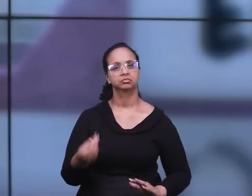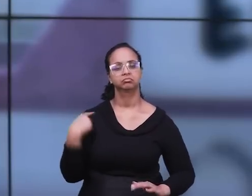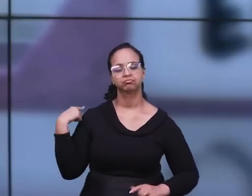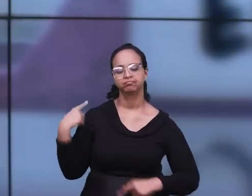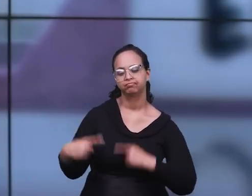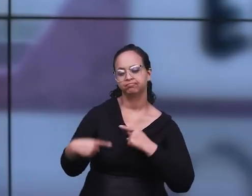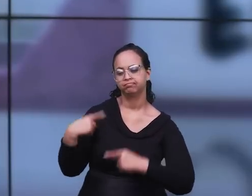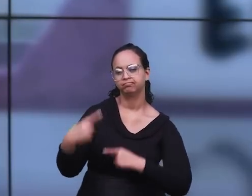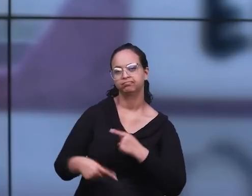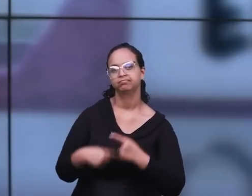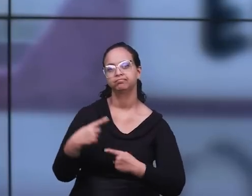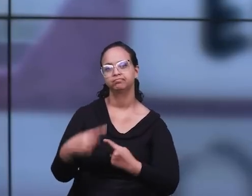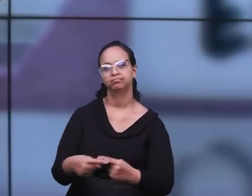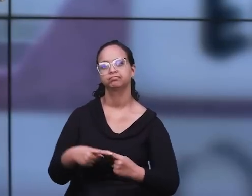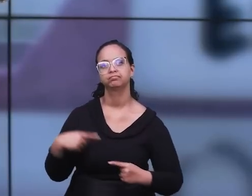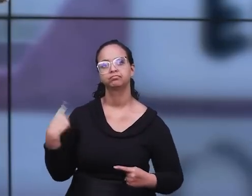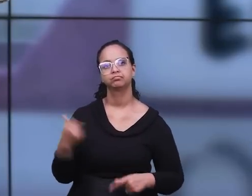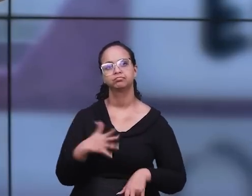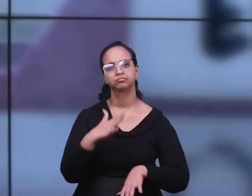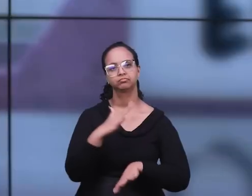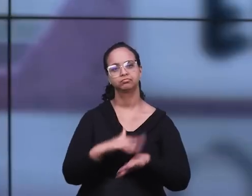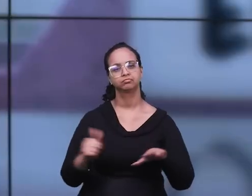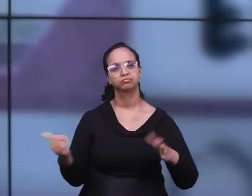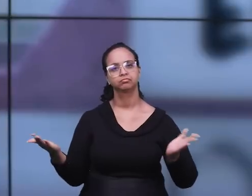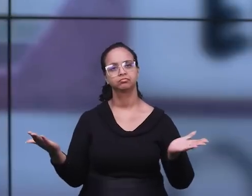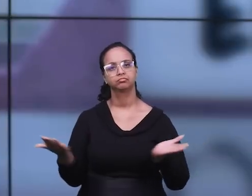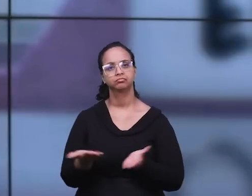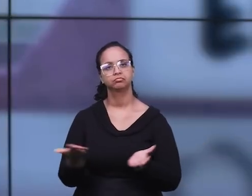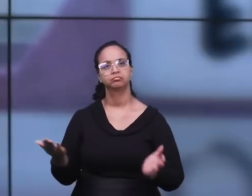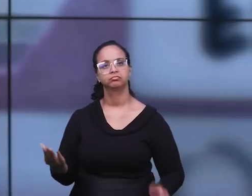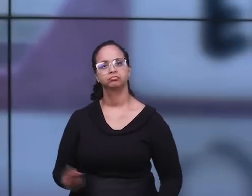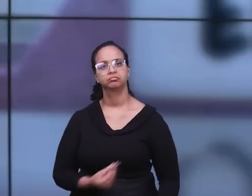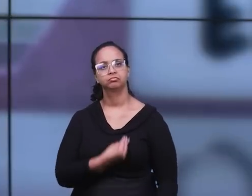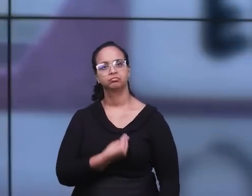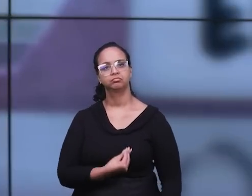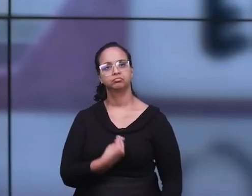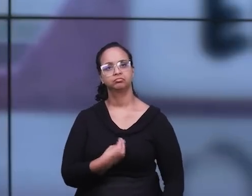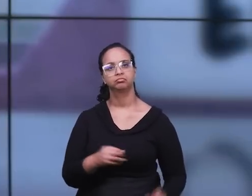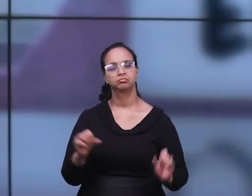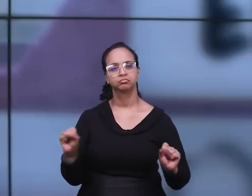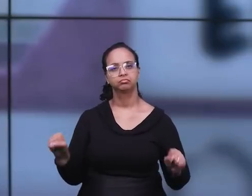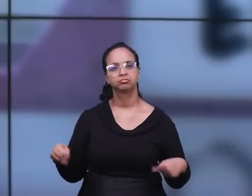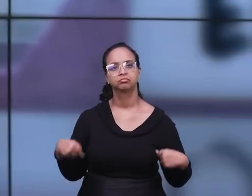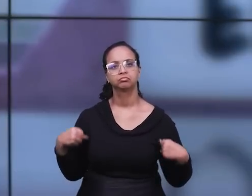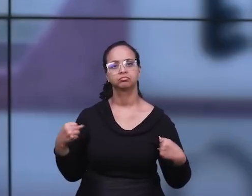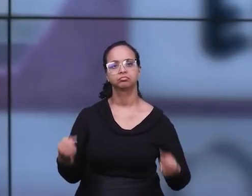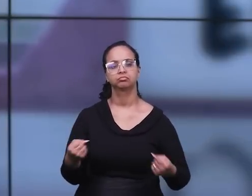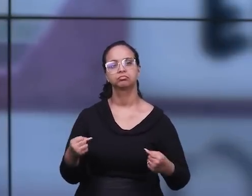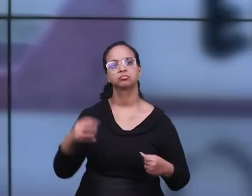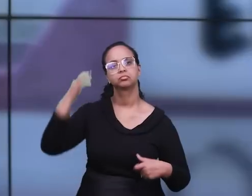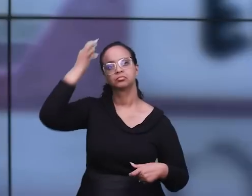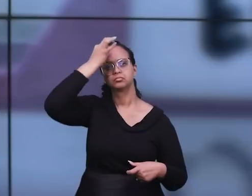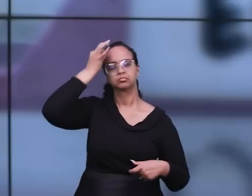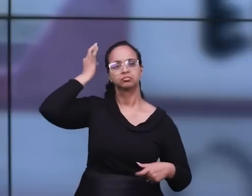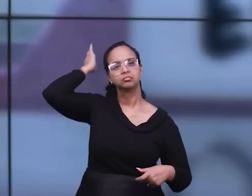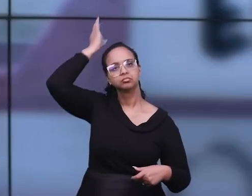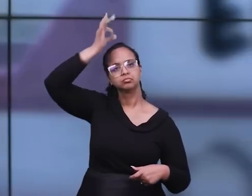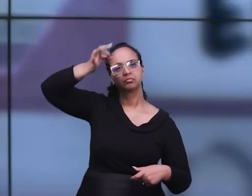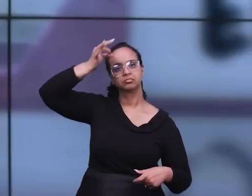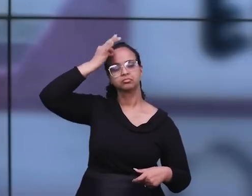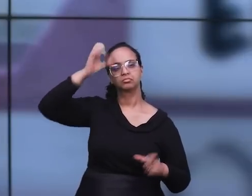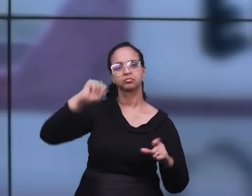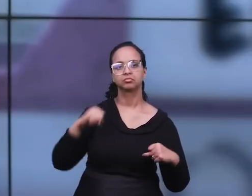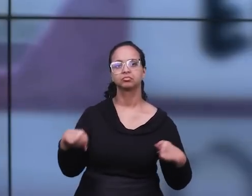contar gerações. Nós somos chamados nesse tempo a viver o despertamento do Espírito Santo e ter